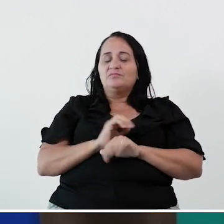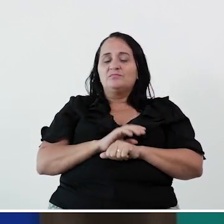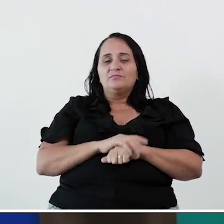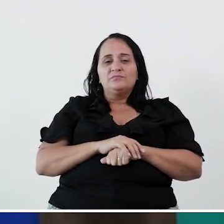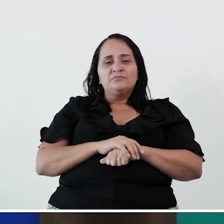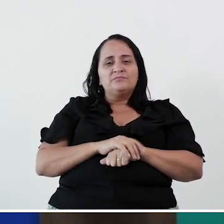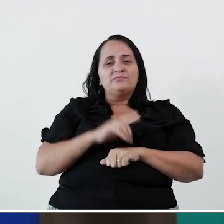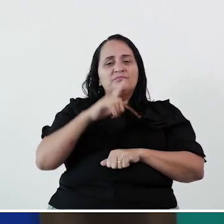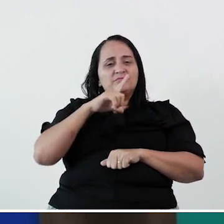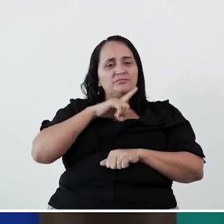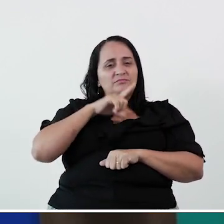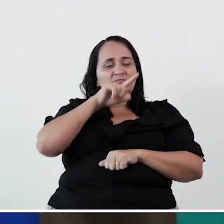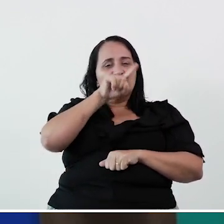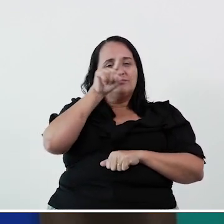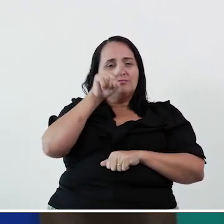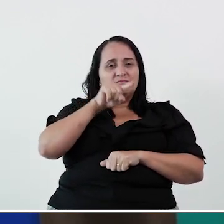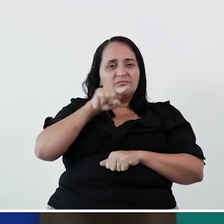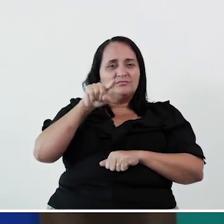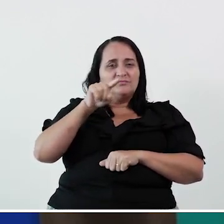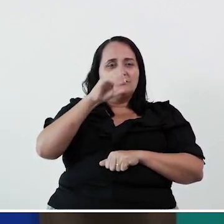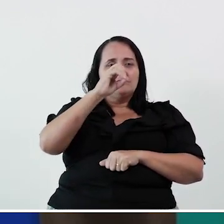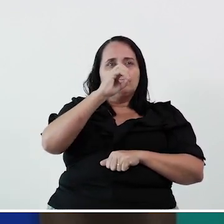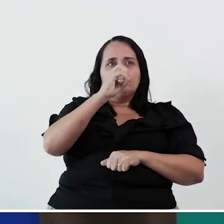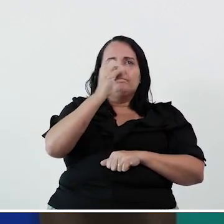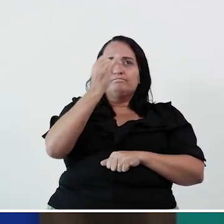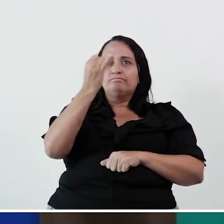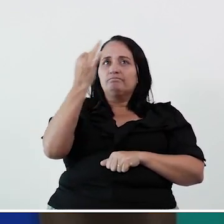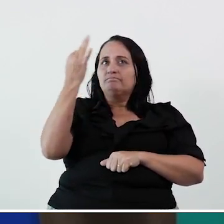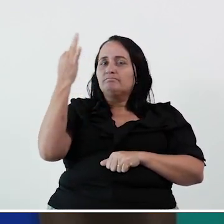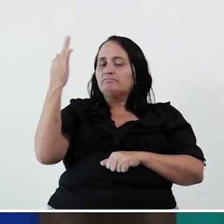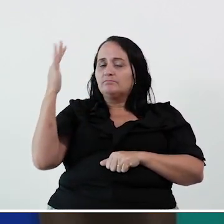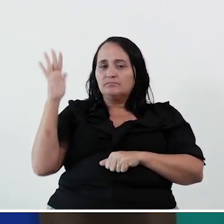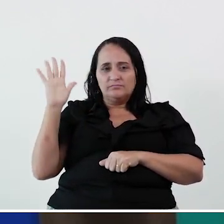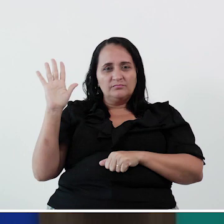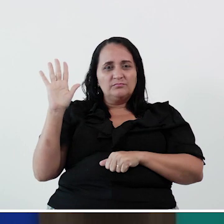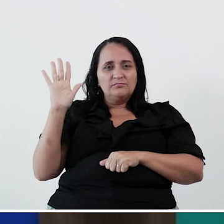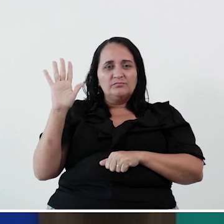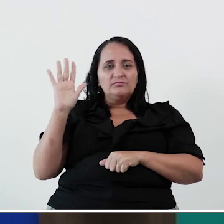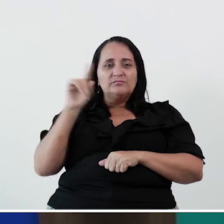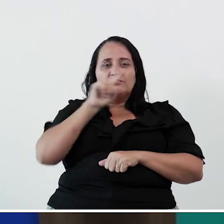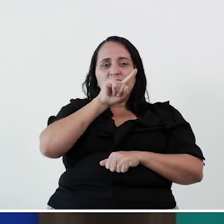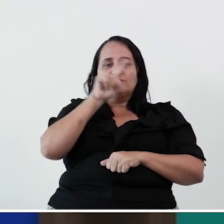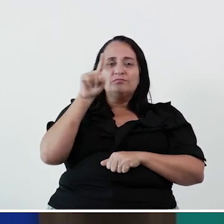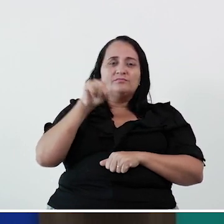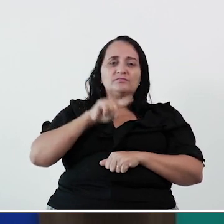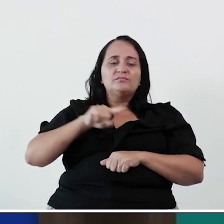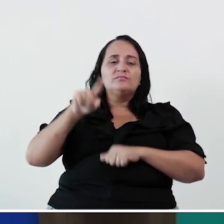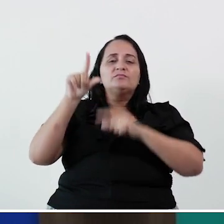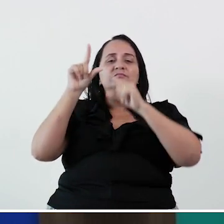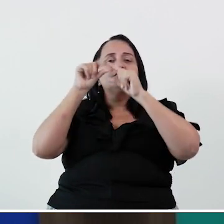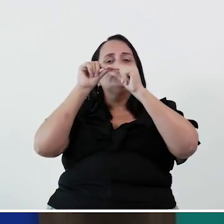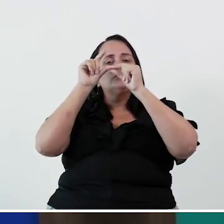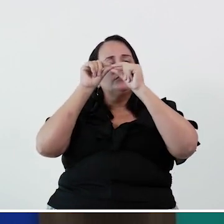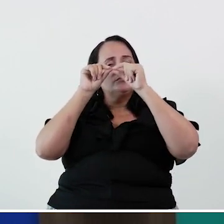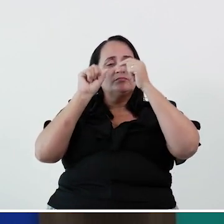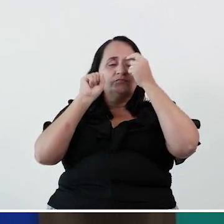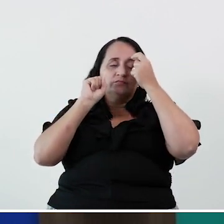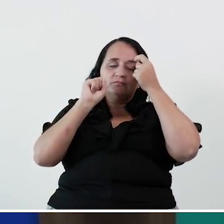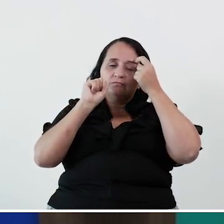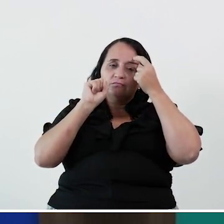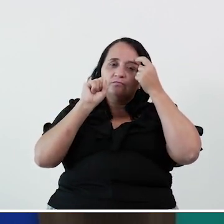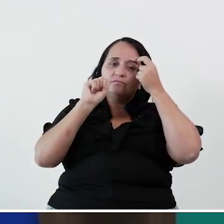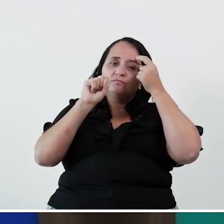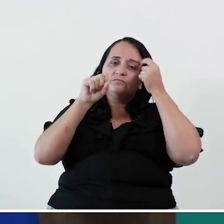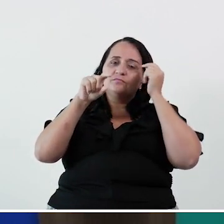Z asterístico são os positivos, os negativos, menos o zero. Então, é isso aí. Vamos ver